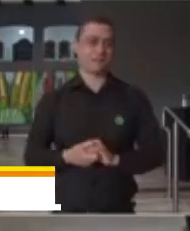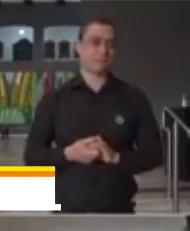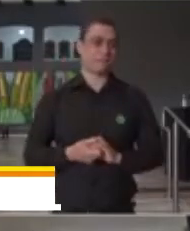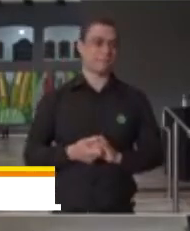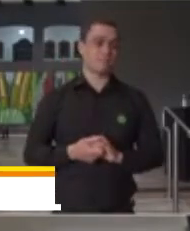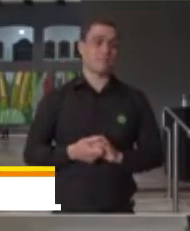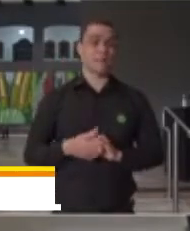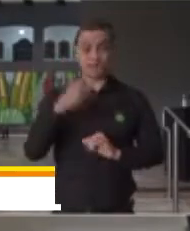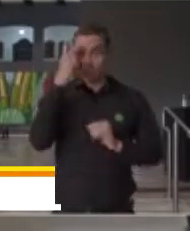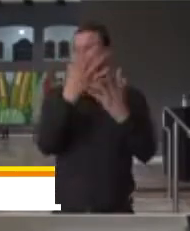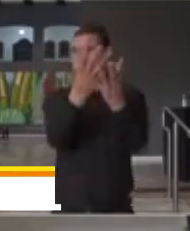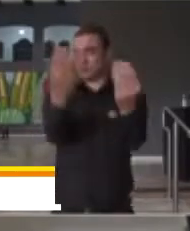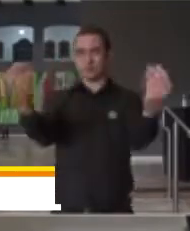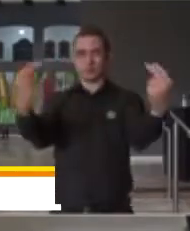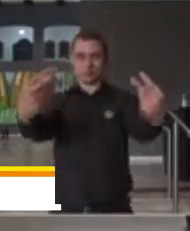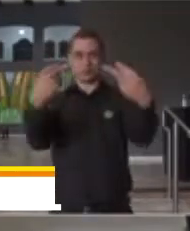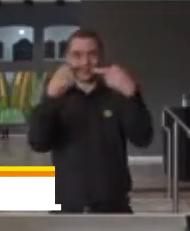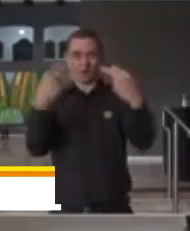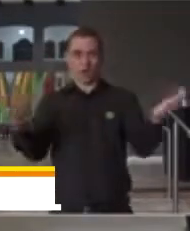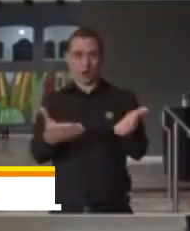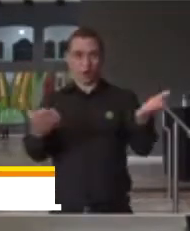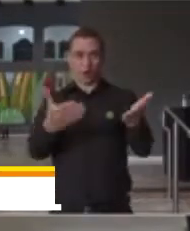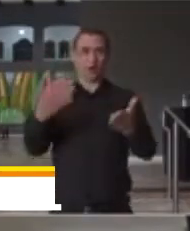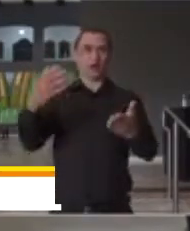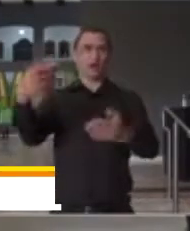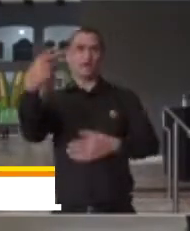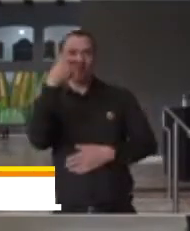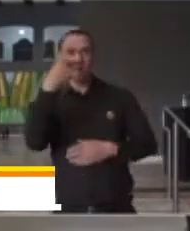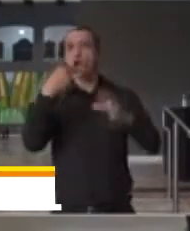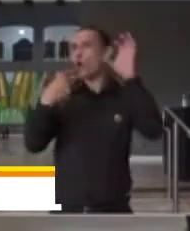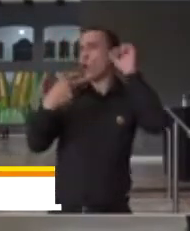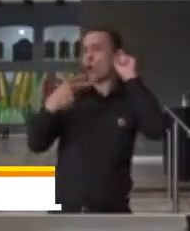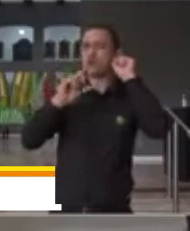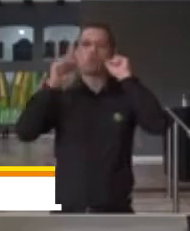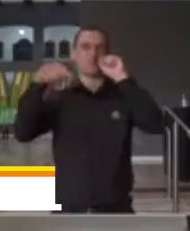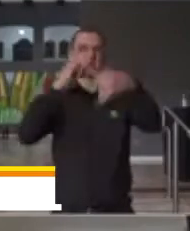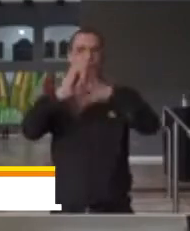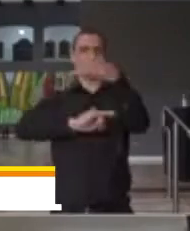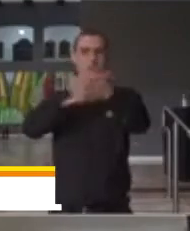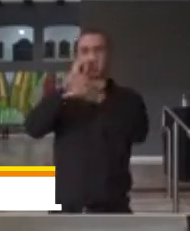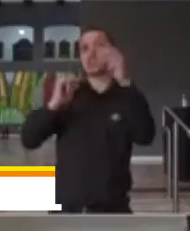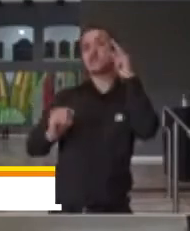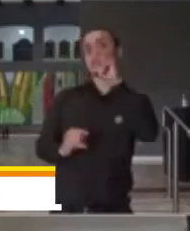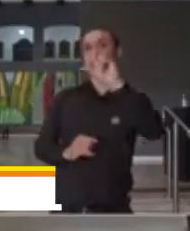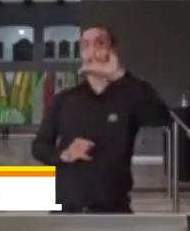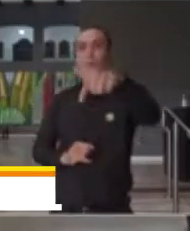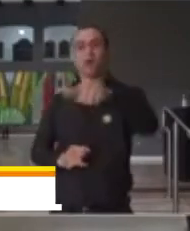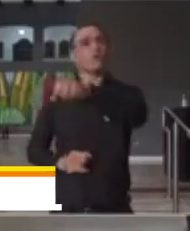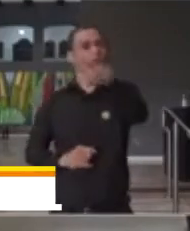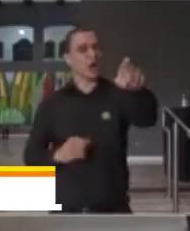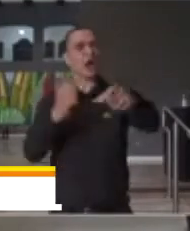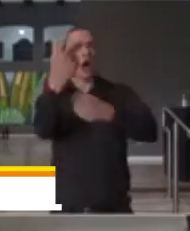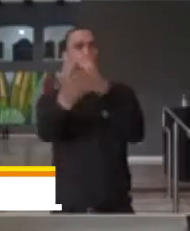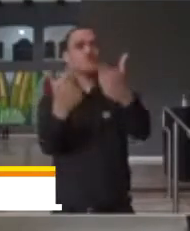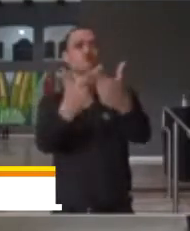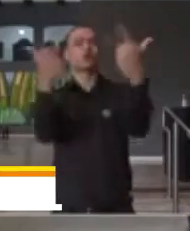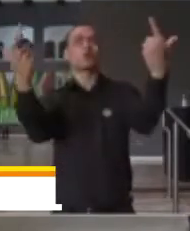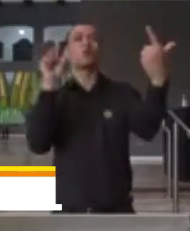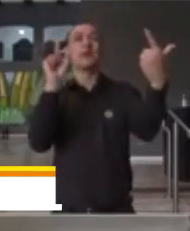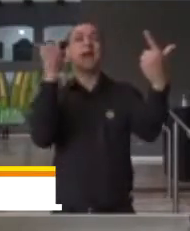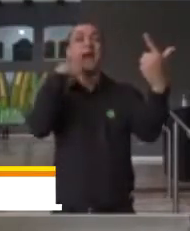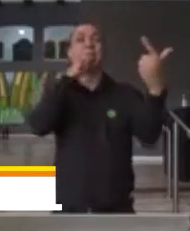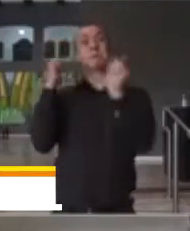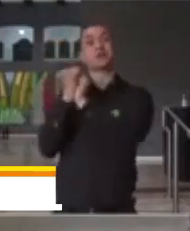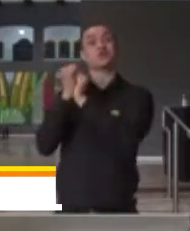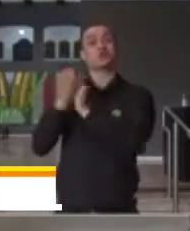há muitos estão aqui nos assistindo nos ventos nos ouvidos o que vão nos ler tem ainda o privilégio de ter em suas